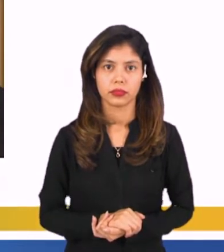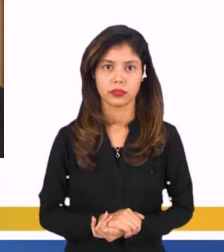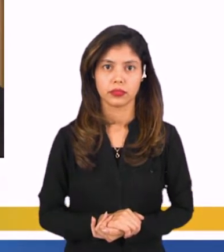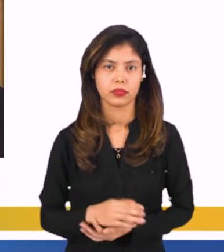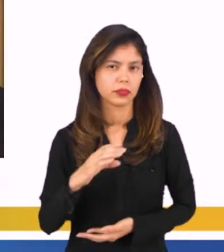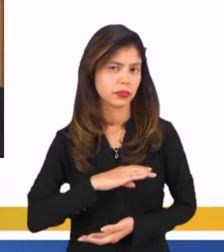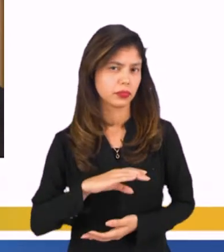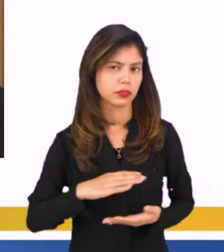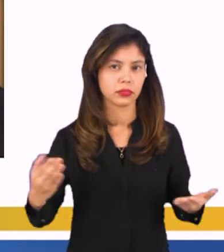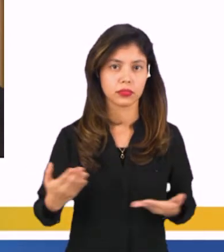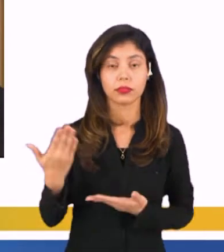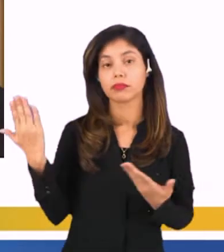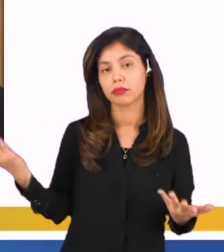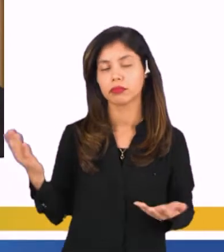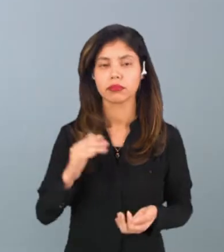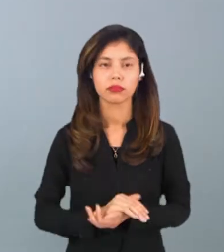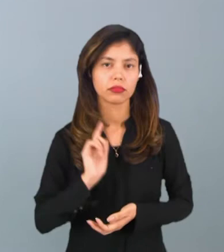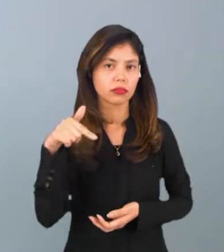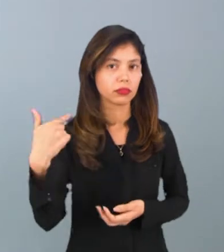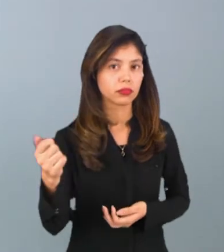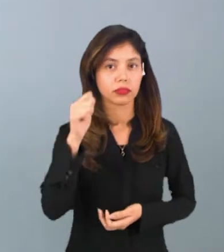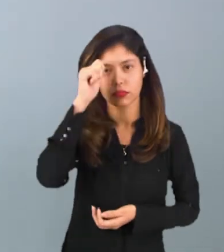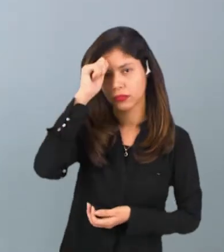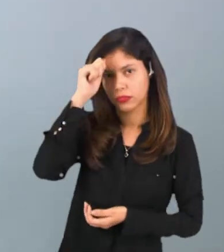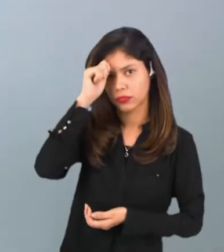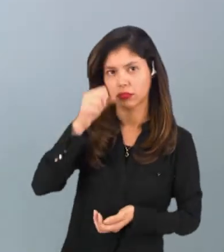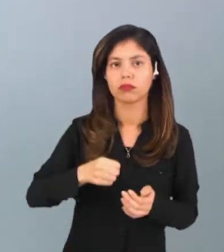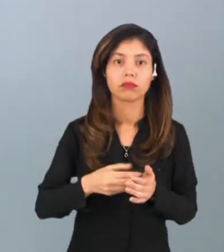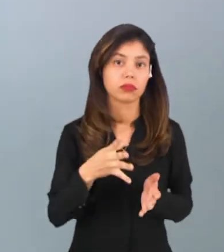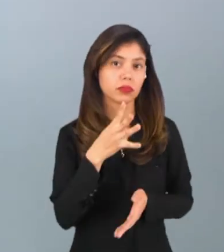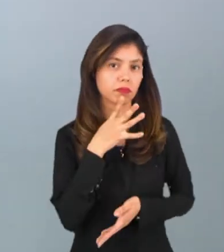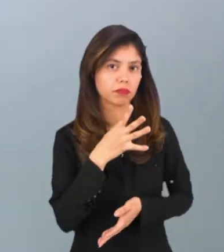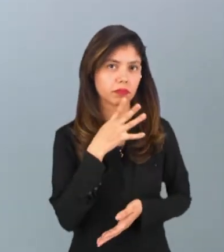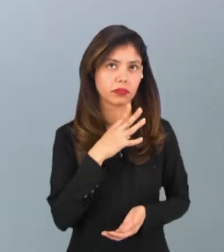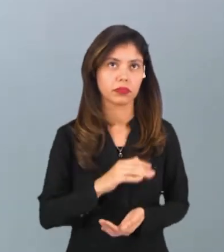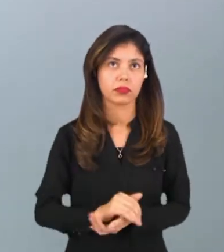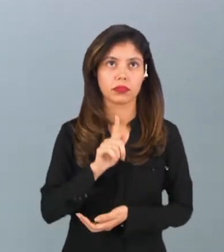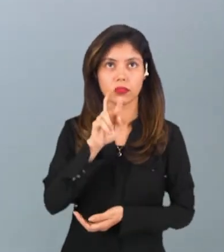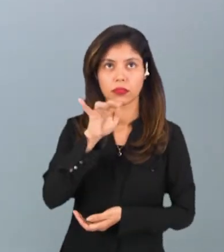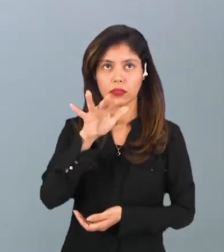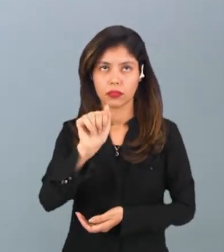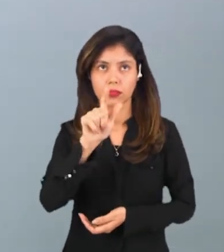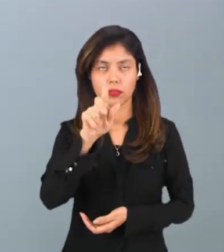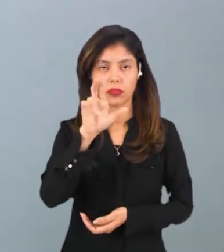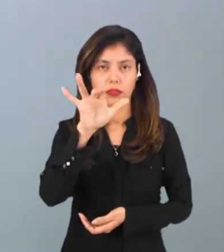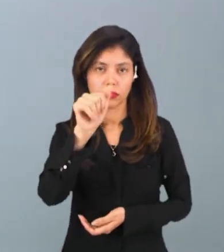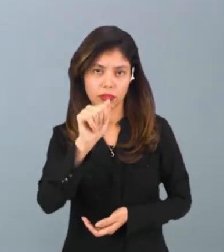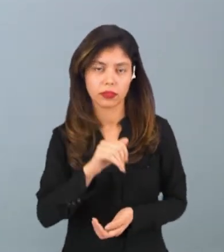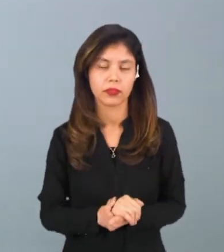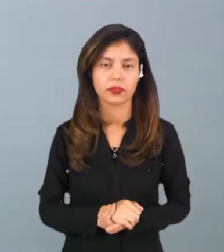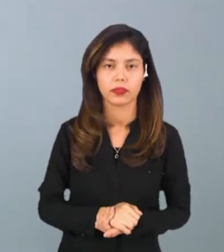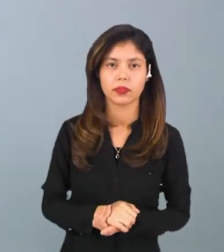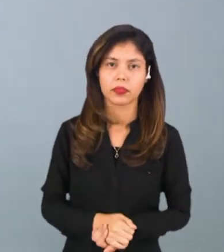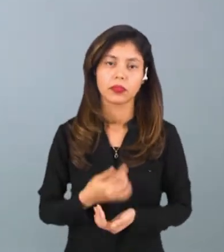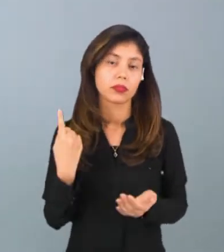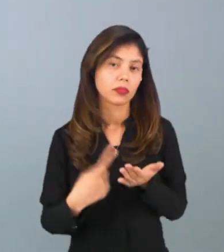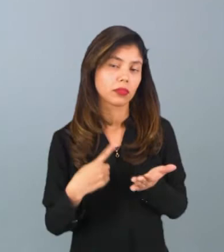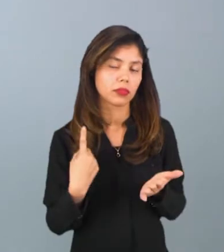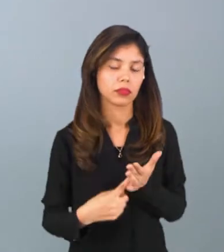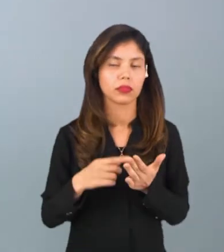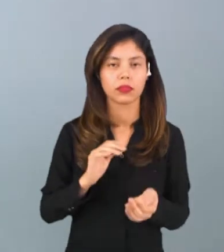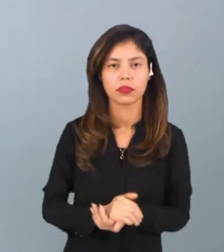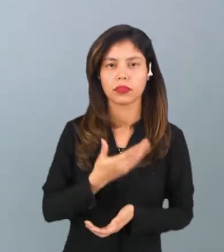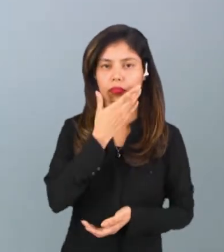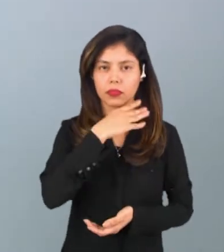para o português? Então, outro autor muito conhecido, Gabriel Garcia Marques, né, que é considerado